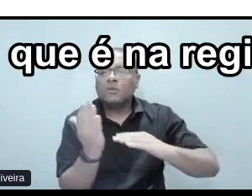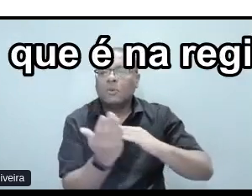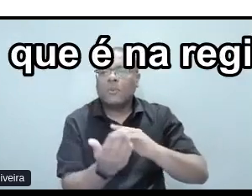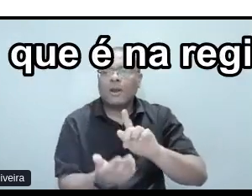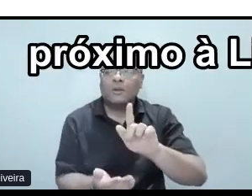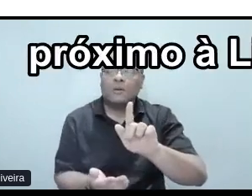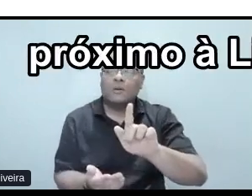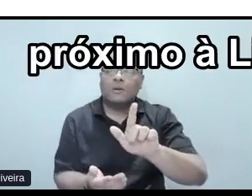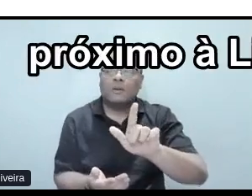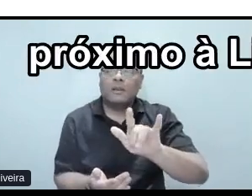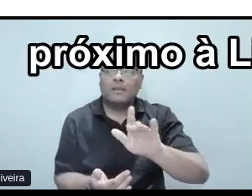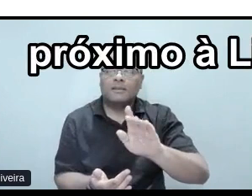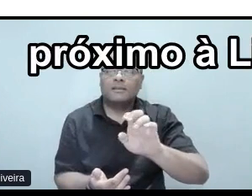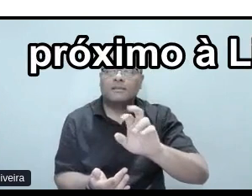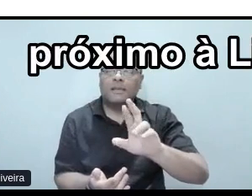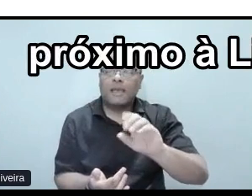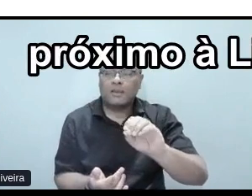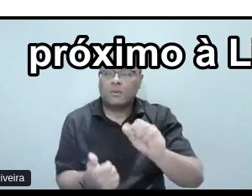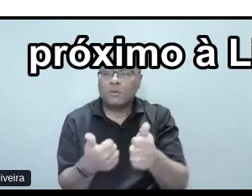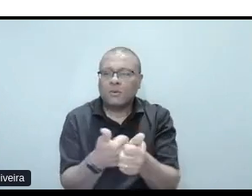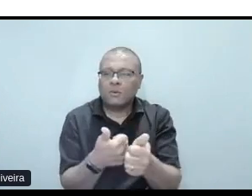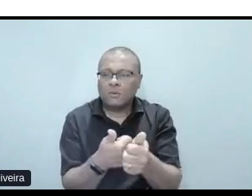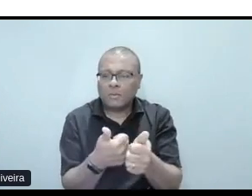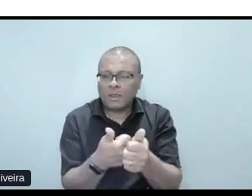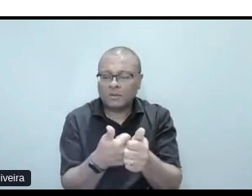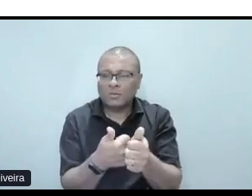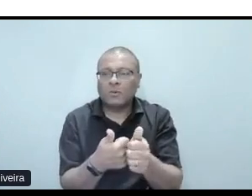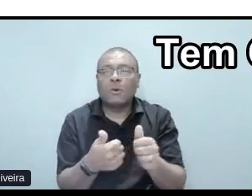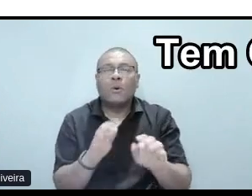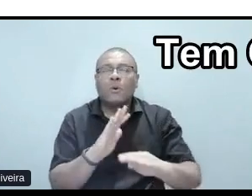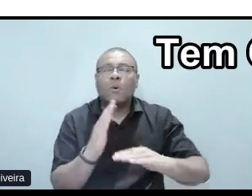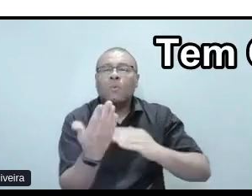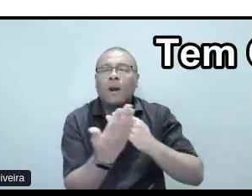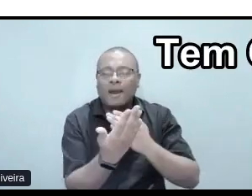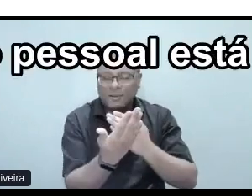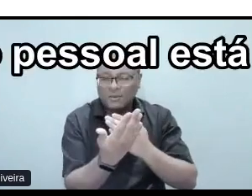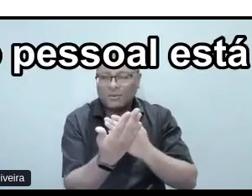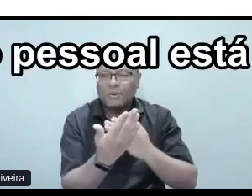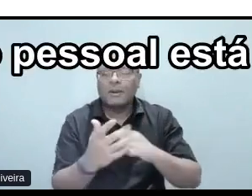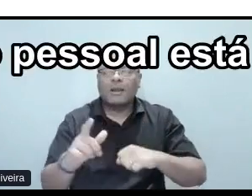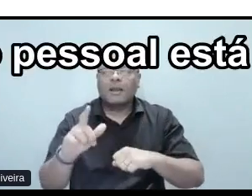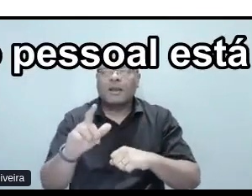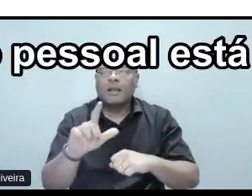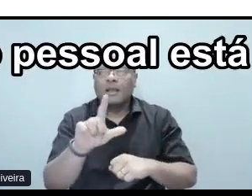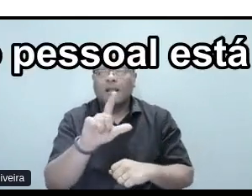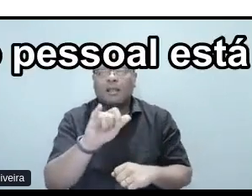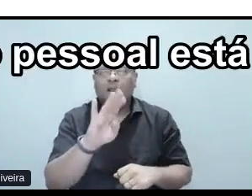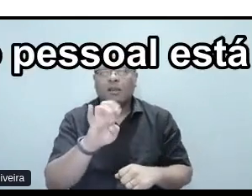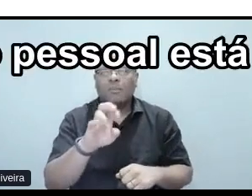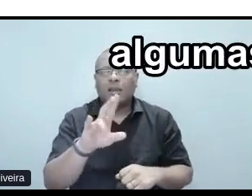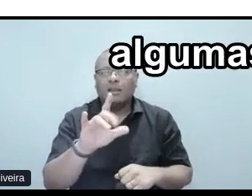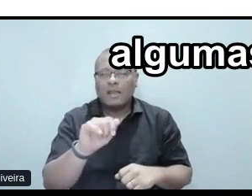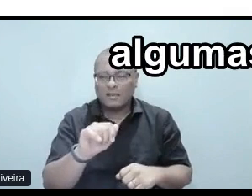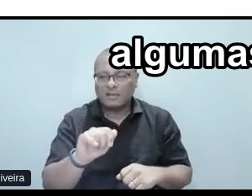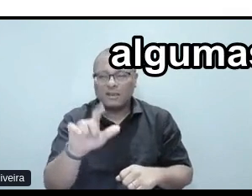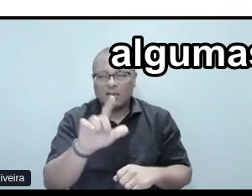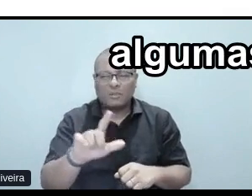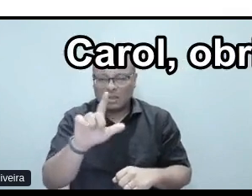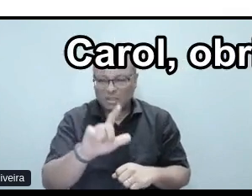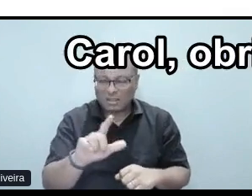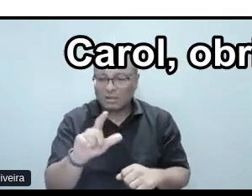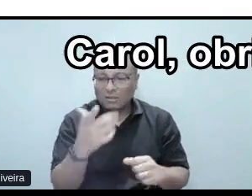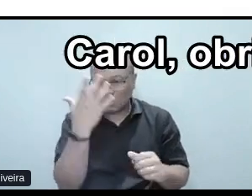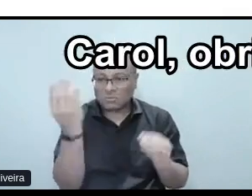região do Glicério, próximo à Liberdade, tá? Tem ONGs, o pessoal está colocando aqui algumas